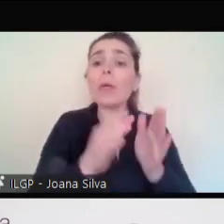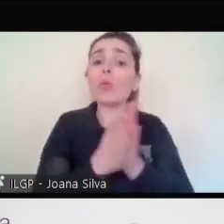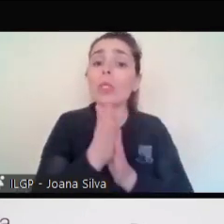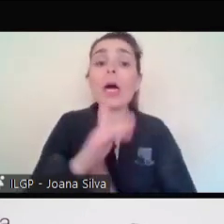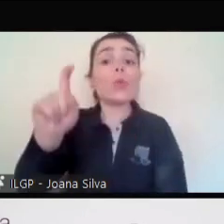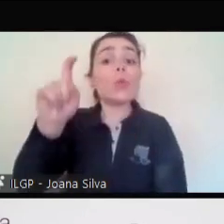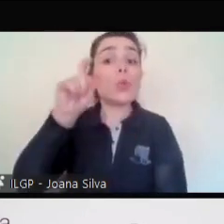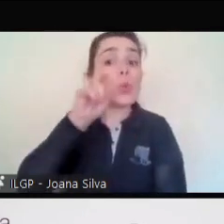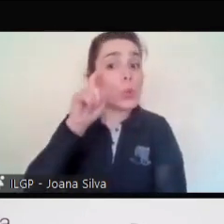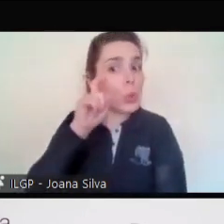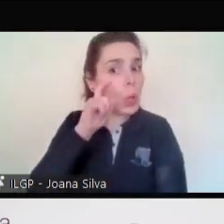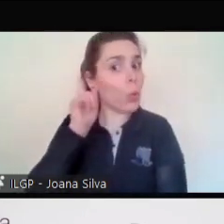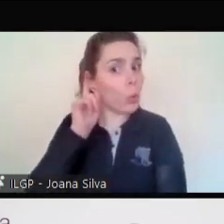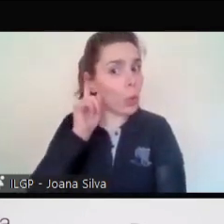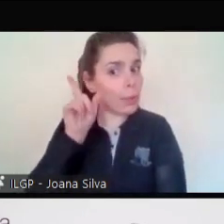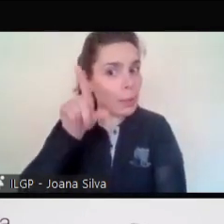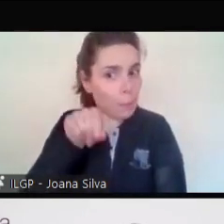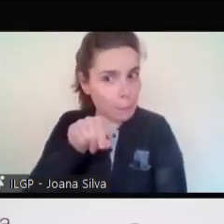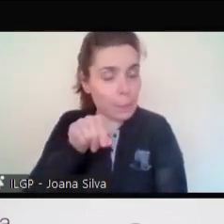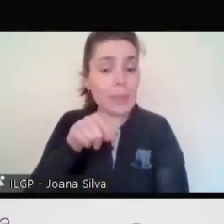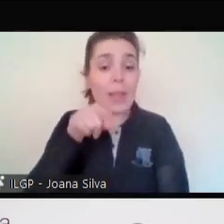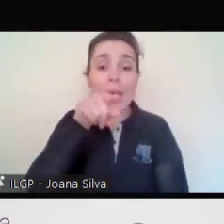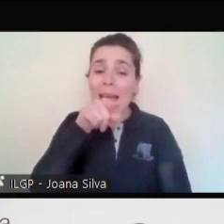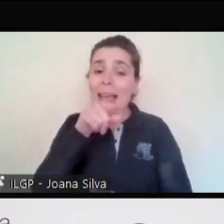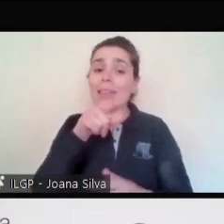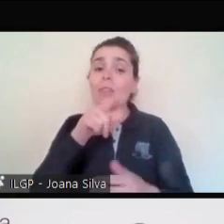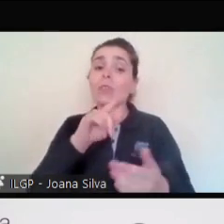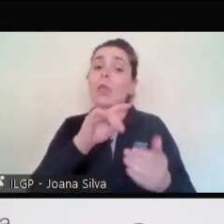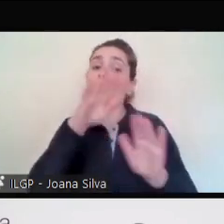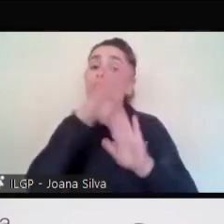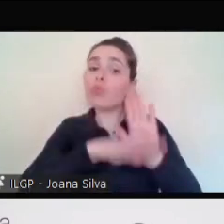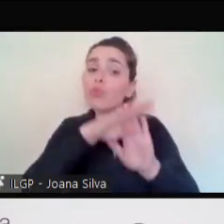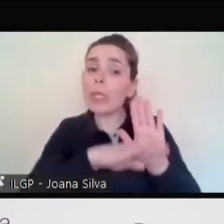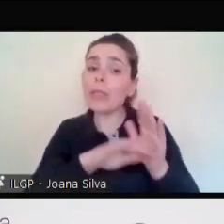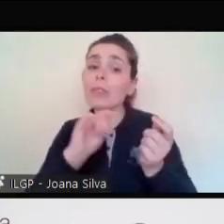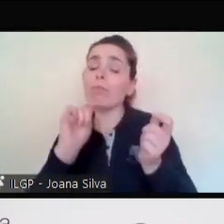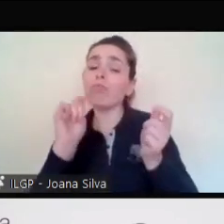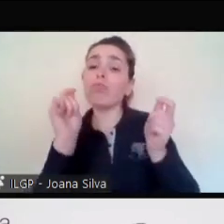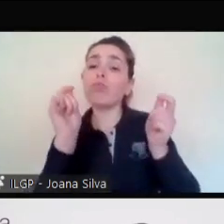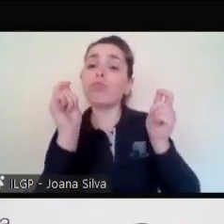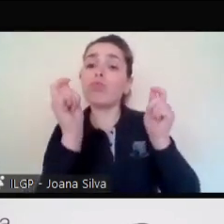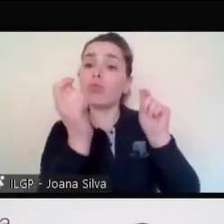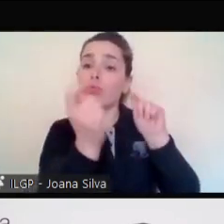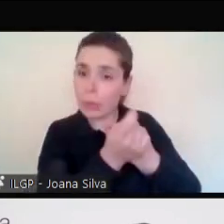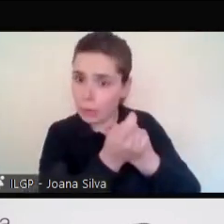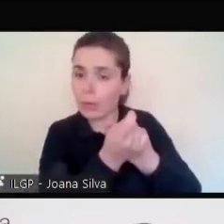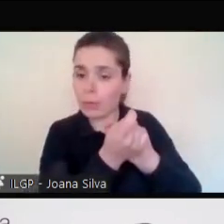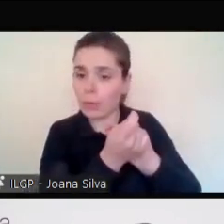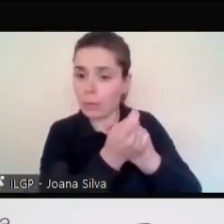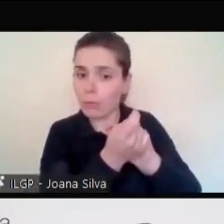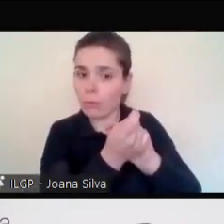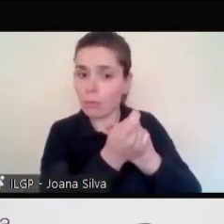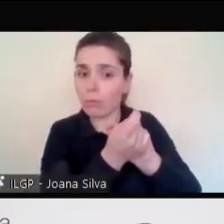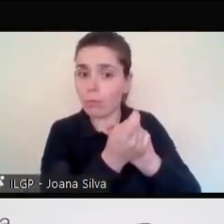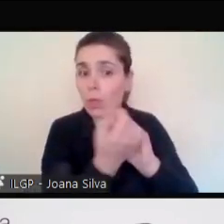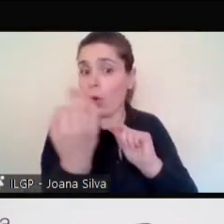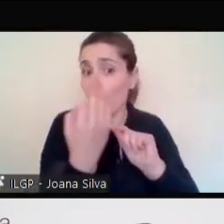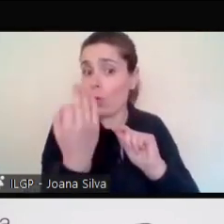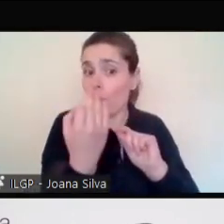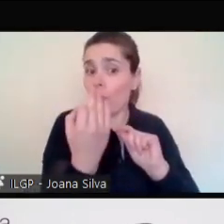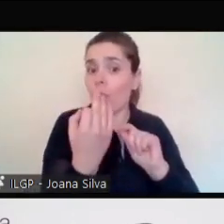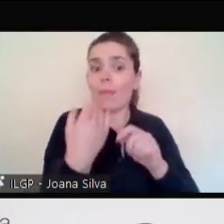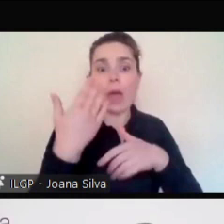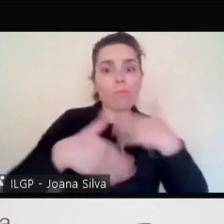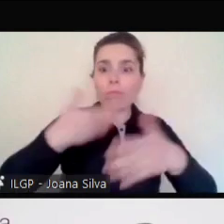segurança. E, portanto, este processo de transformação digital é algo que temos em grande velocidade de